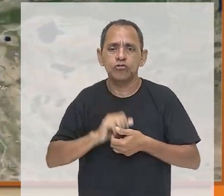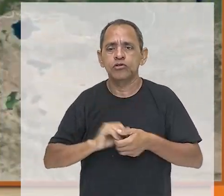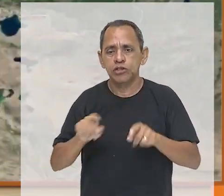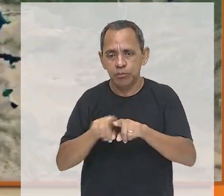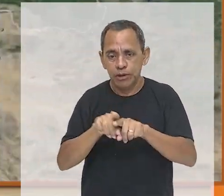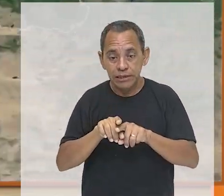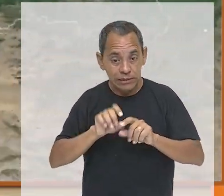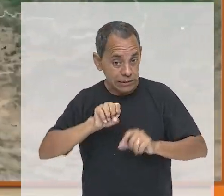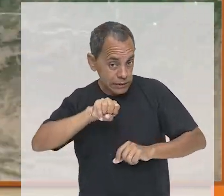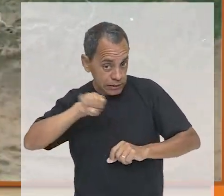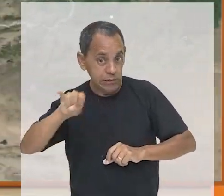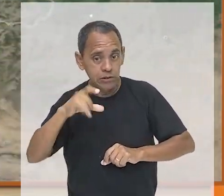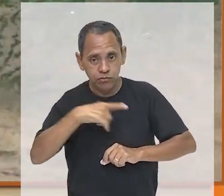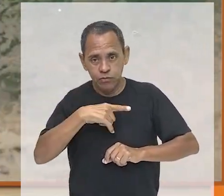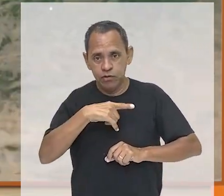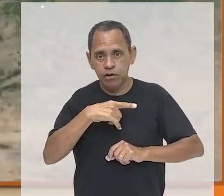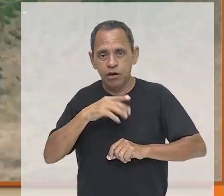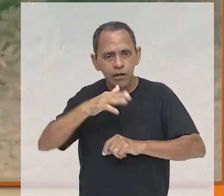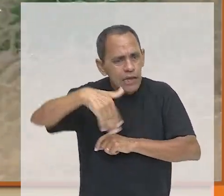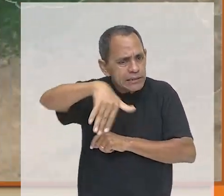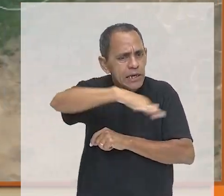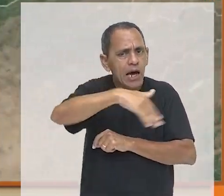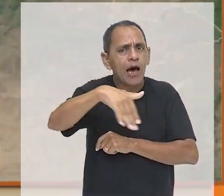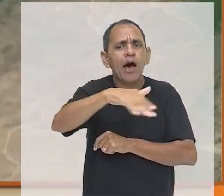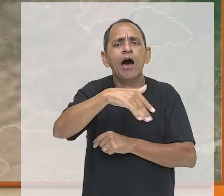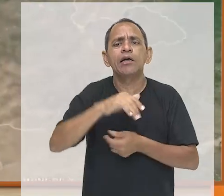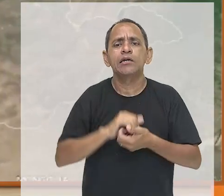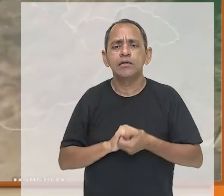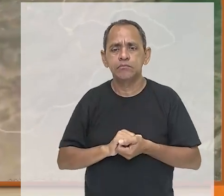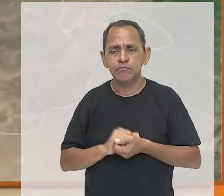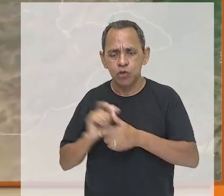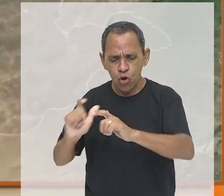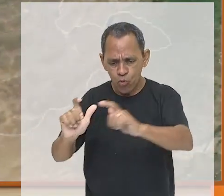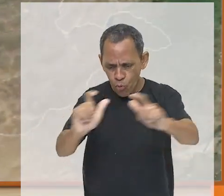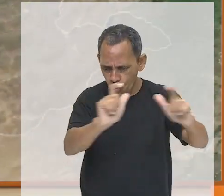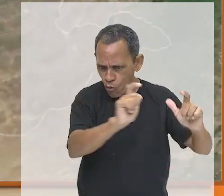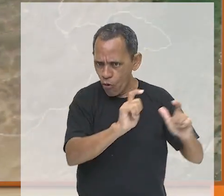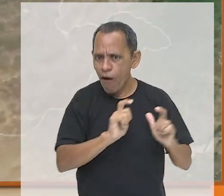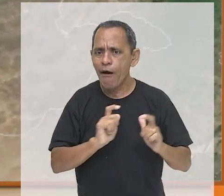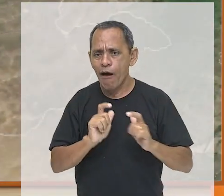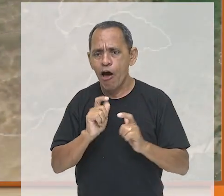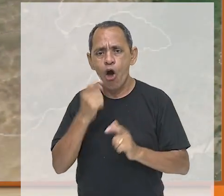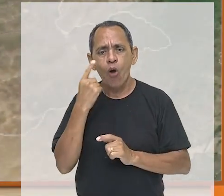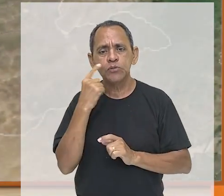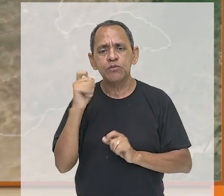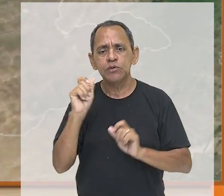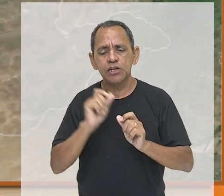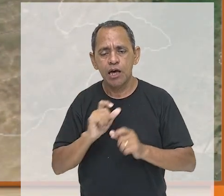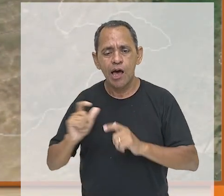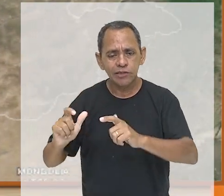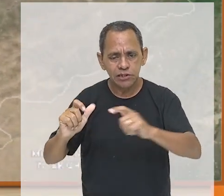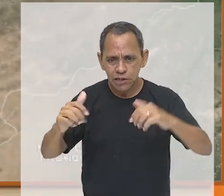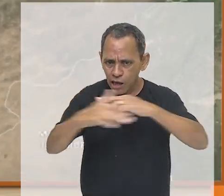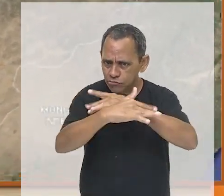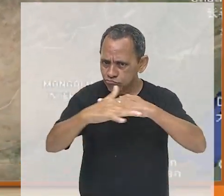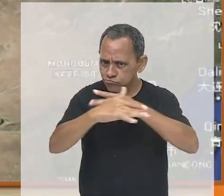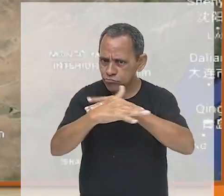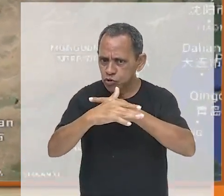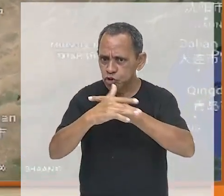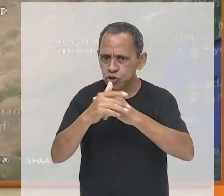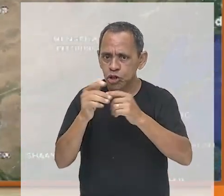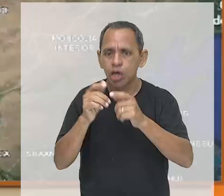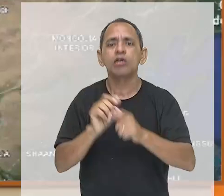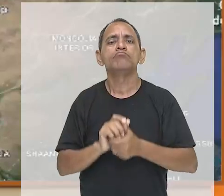aqui, gente, né? São áreas em que a gente observa que as cidades elas acabam se desenvolvendo